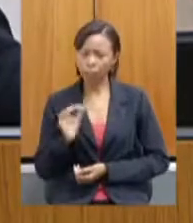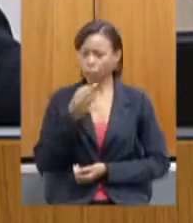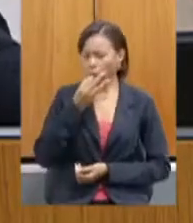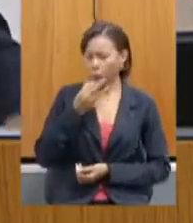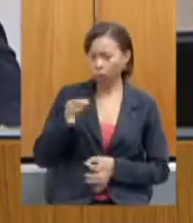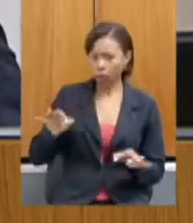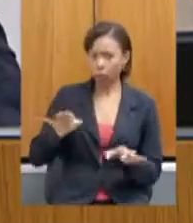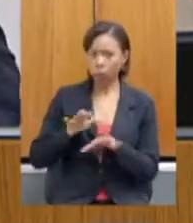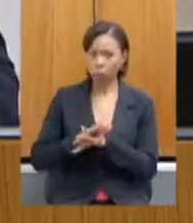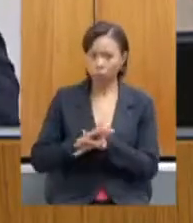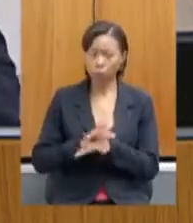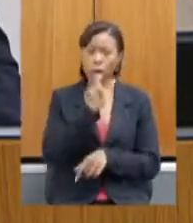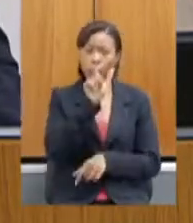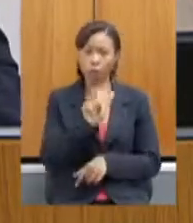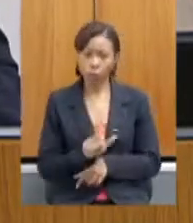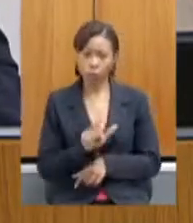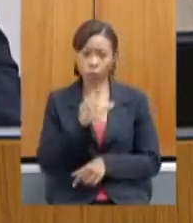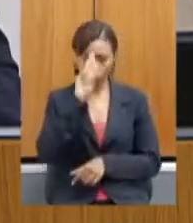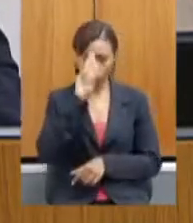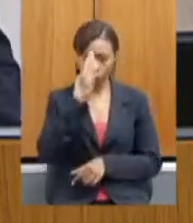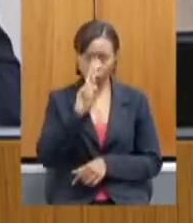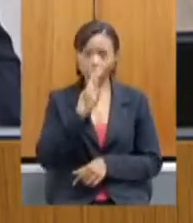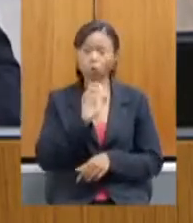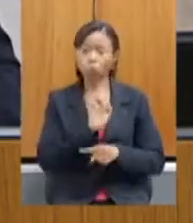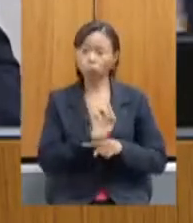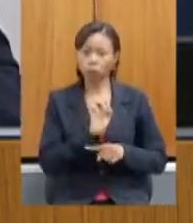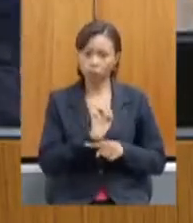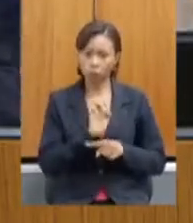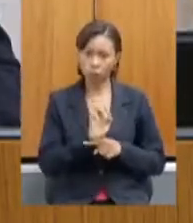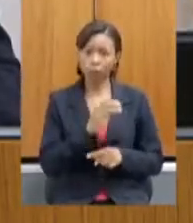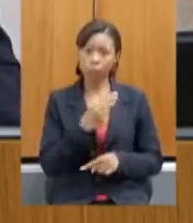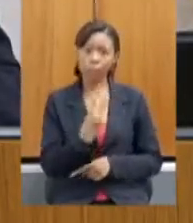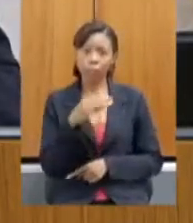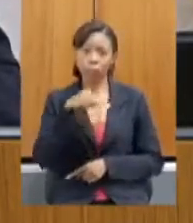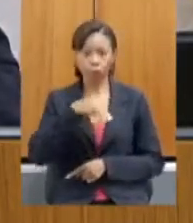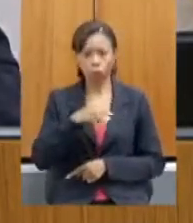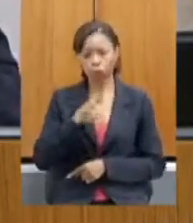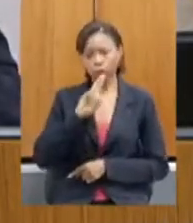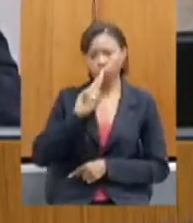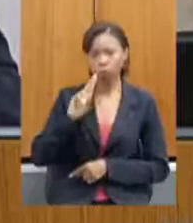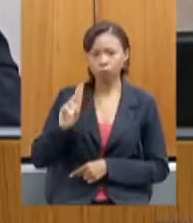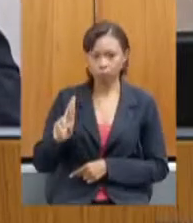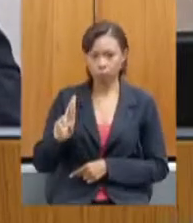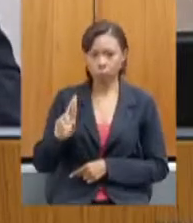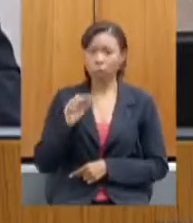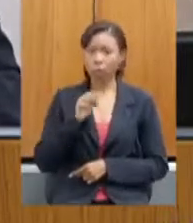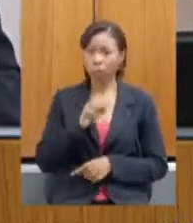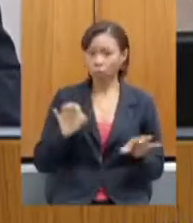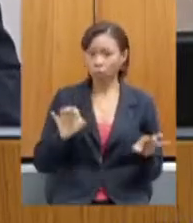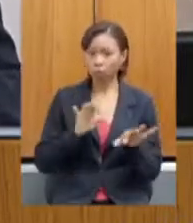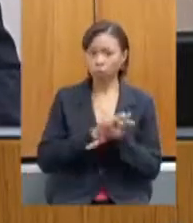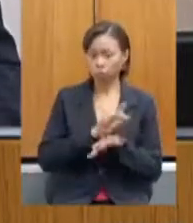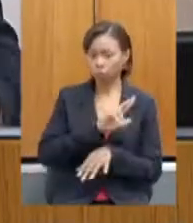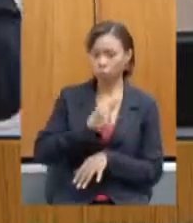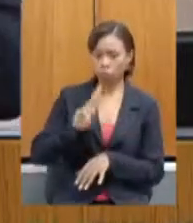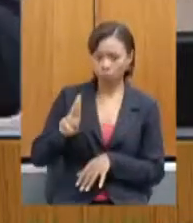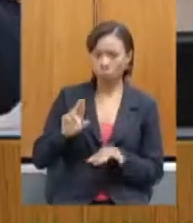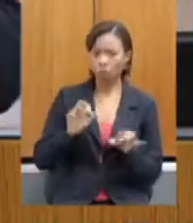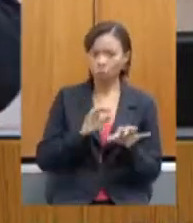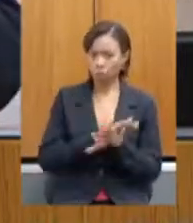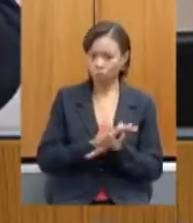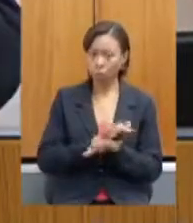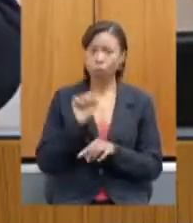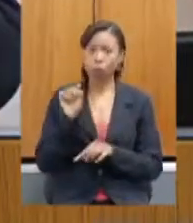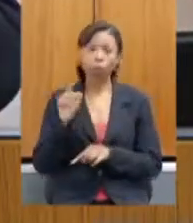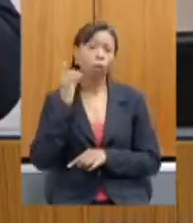estadual disporá de três minutos para respondê-la. Após a resposta da autoridade estadual, o deputado que o